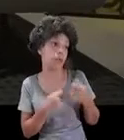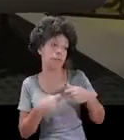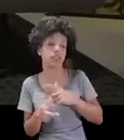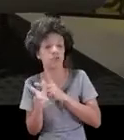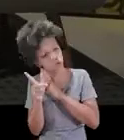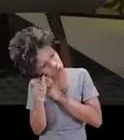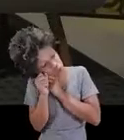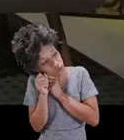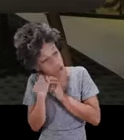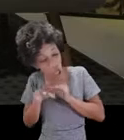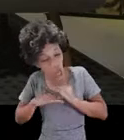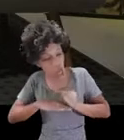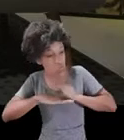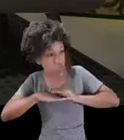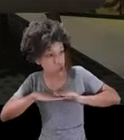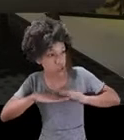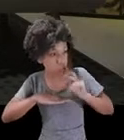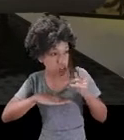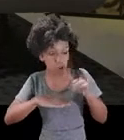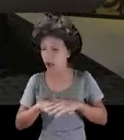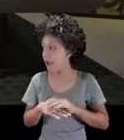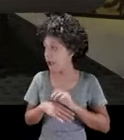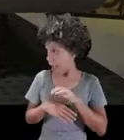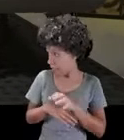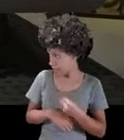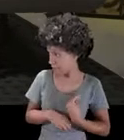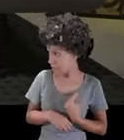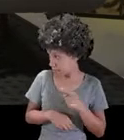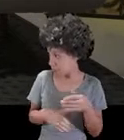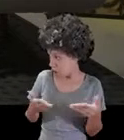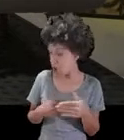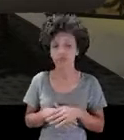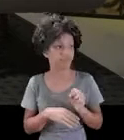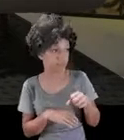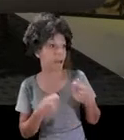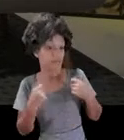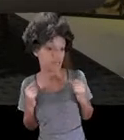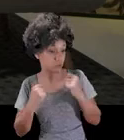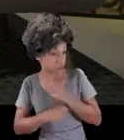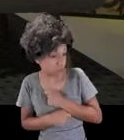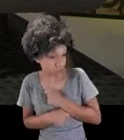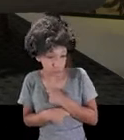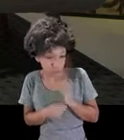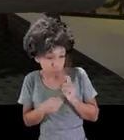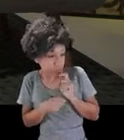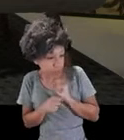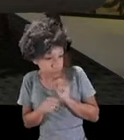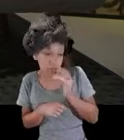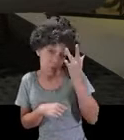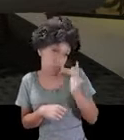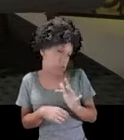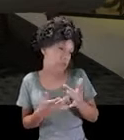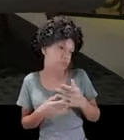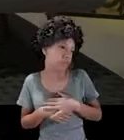carro tem que dormir no chão essa realidade do Povo ucraniano agora tem que dormir no chão ter que dormir vestido eu não sei se